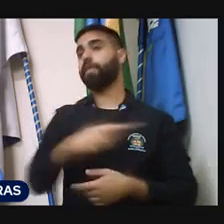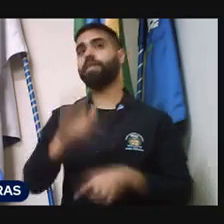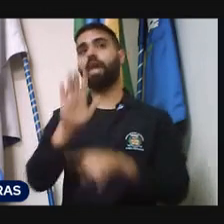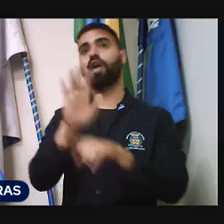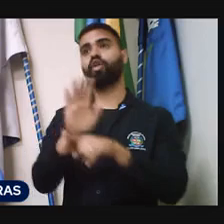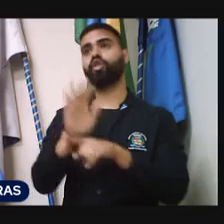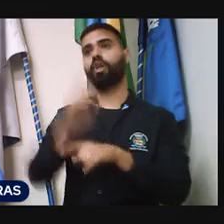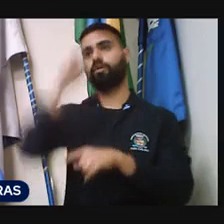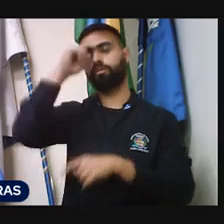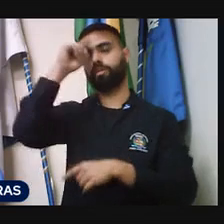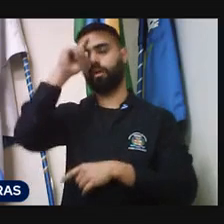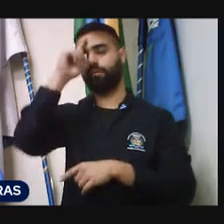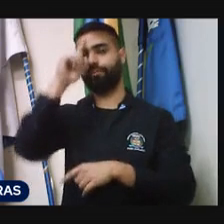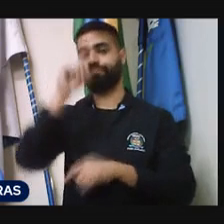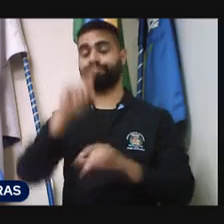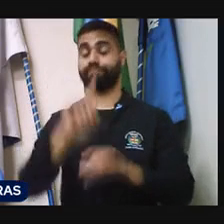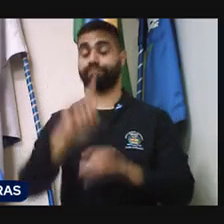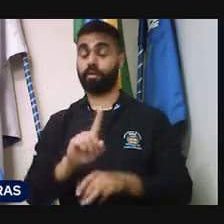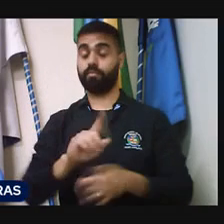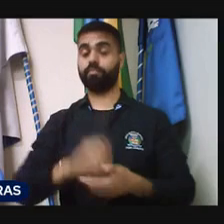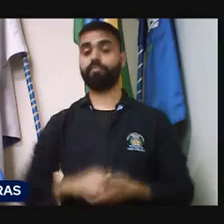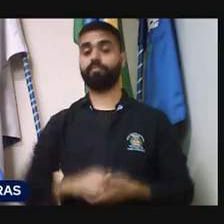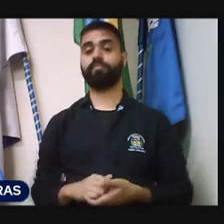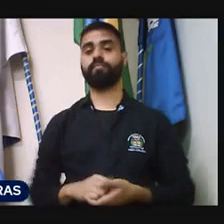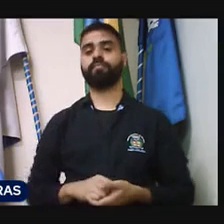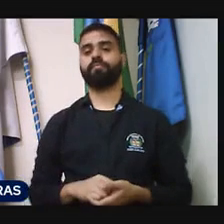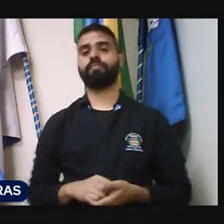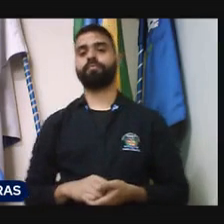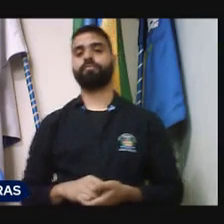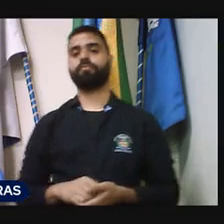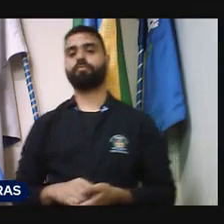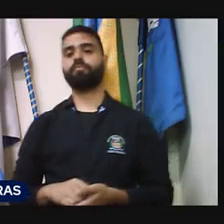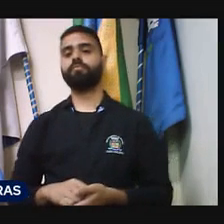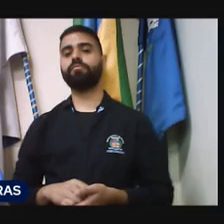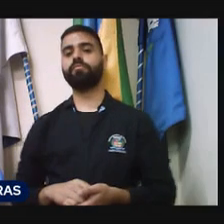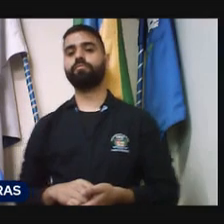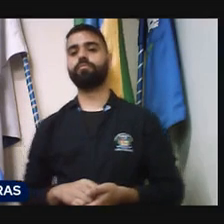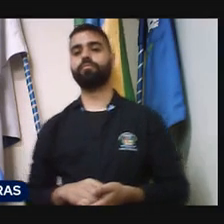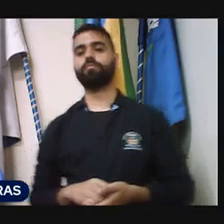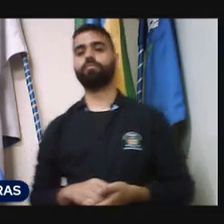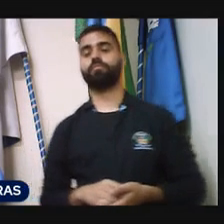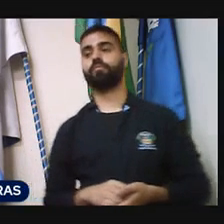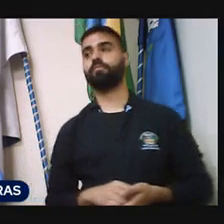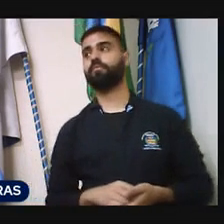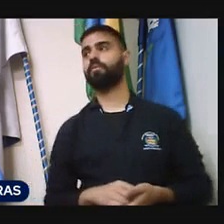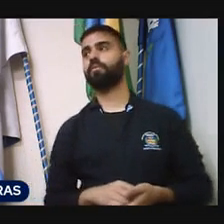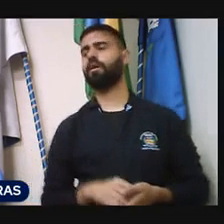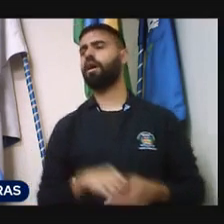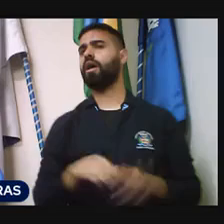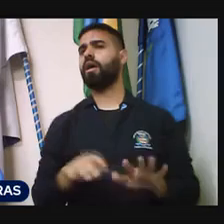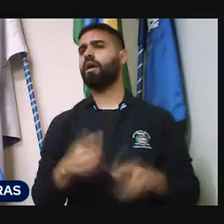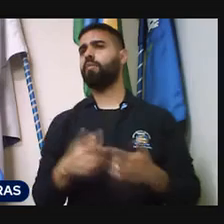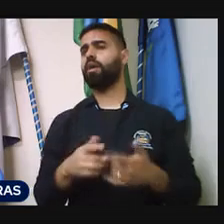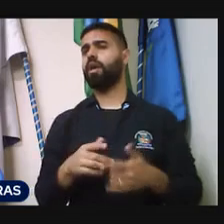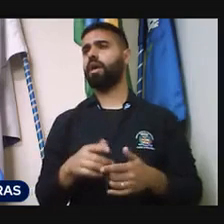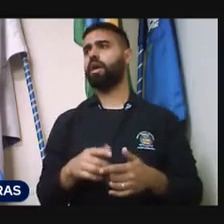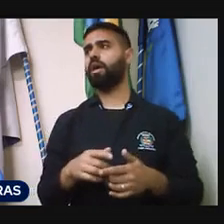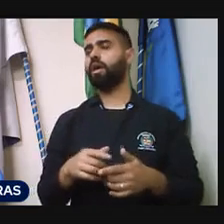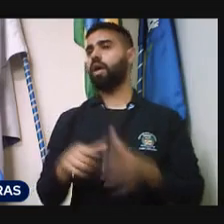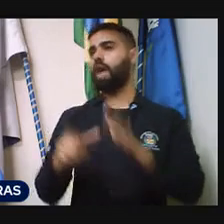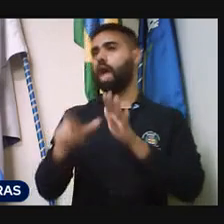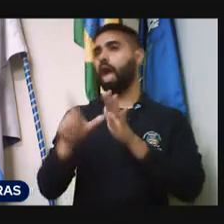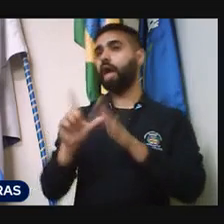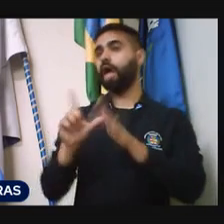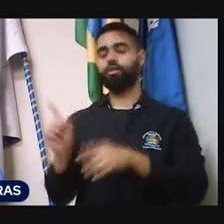os hospitais na verdade e os números não mentes antes de eu vir para cá eu fiz um levantamento